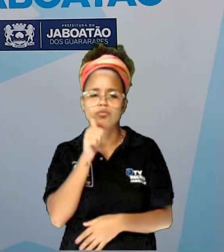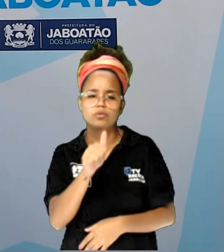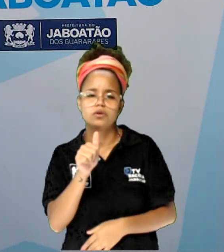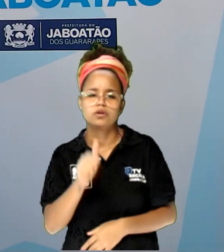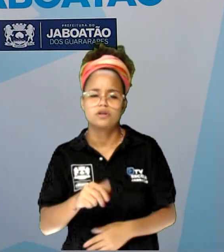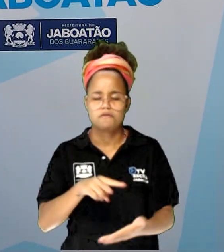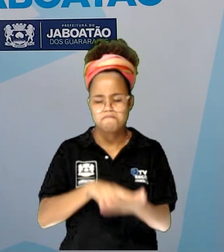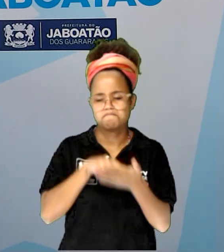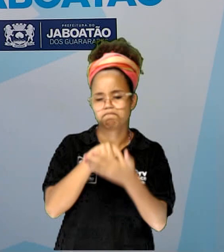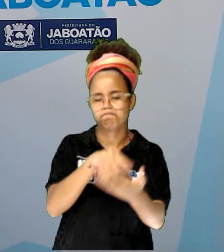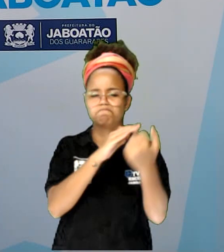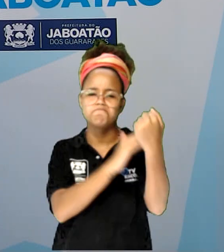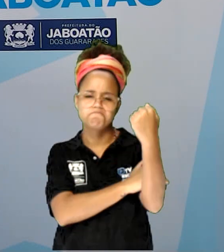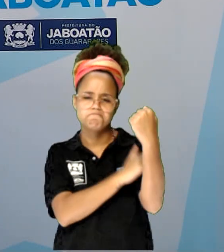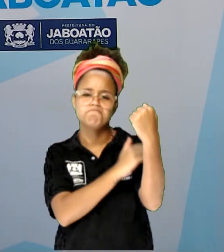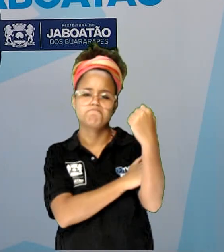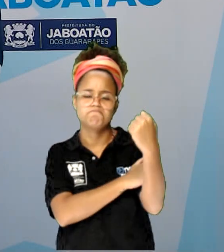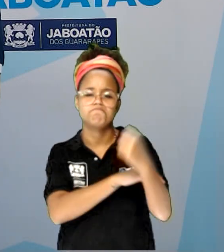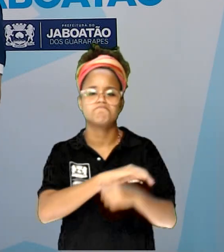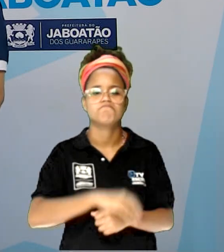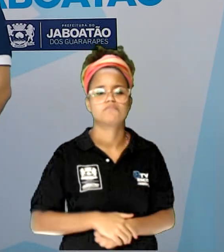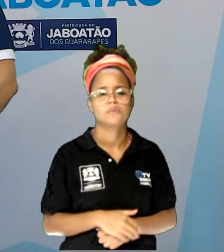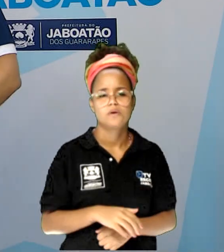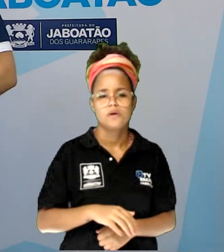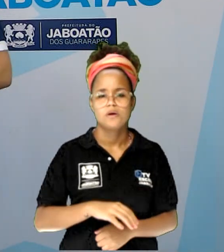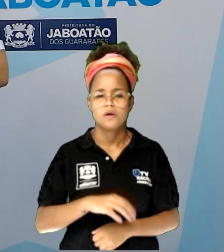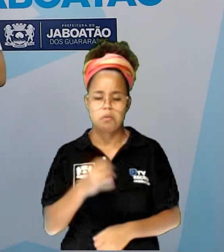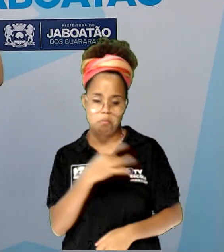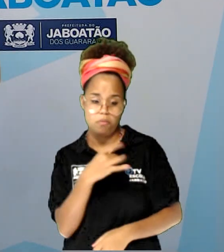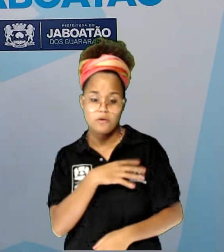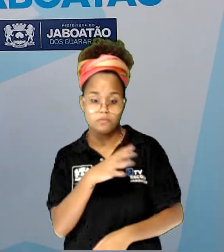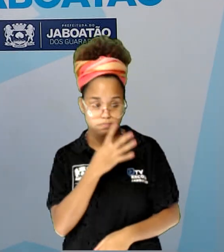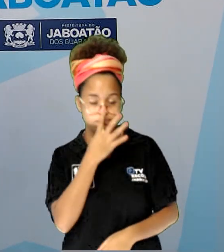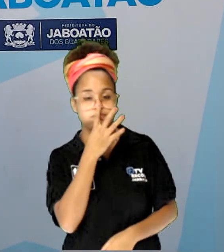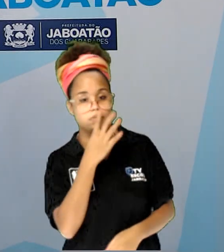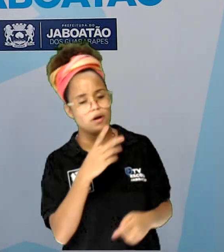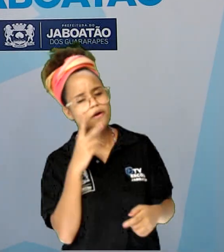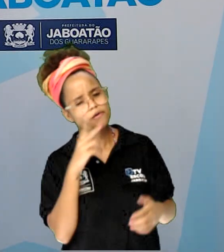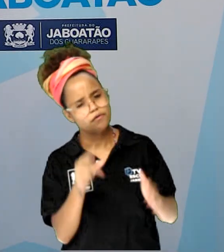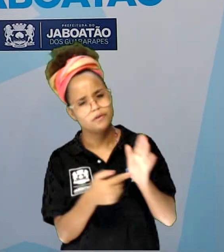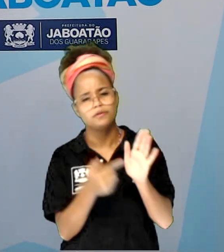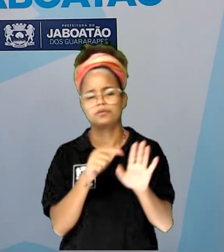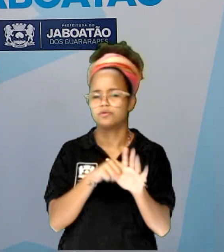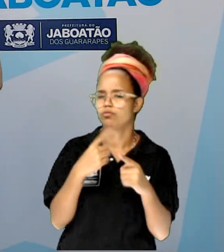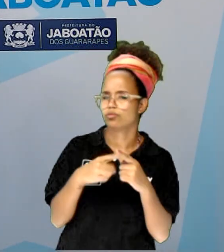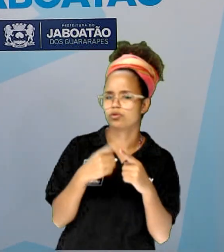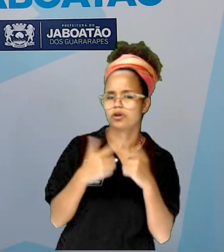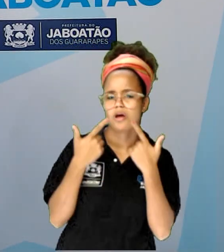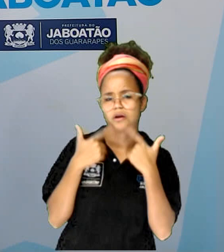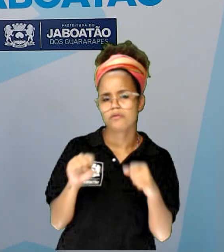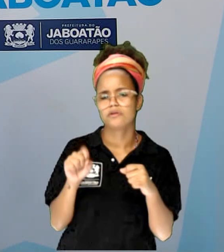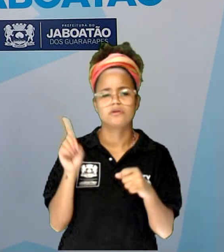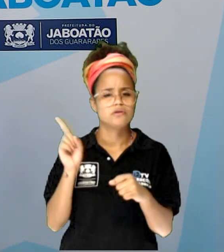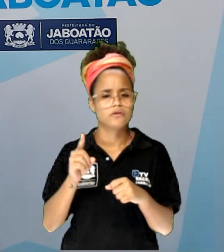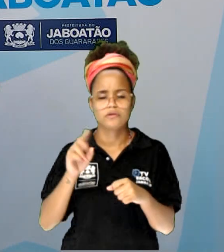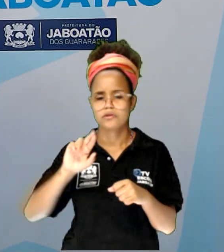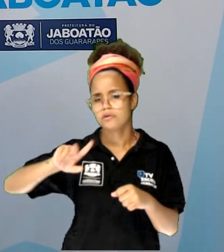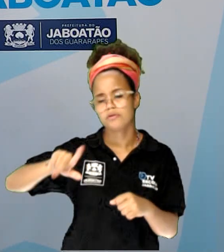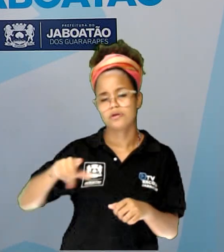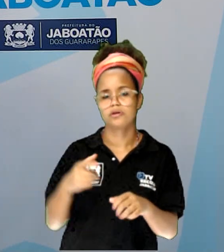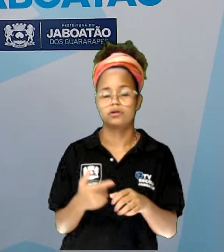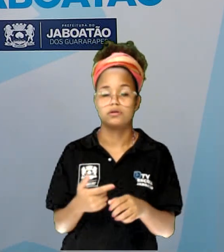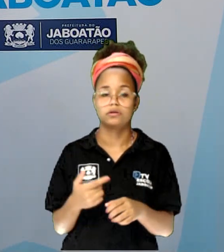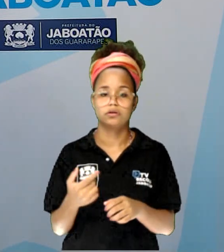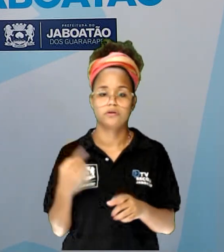de força e persistência, um terror admirado, aí você vê conotação, porque a linguagem não é tão objetiva, o sentido realmente é figurado. Mas